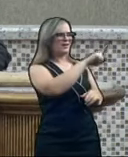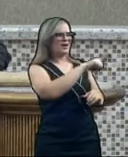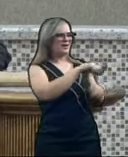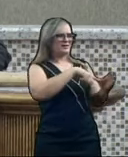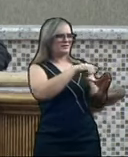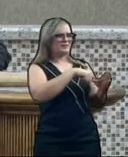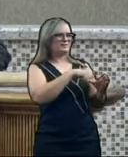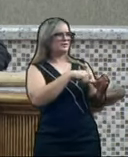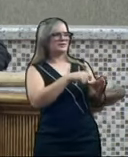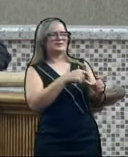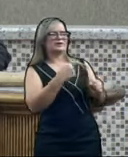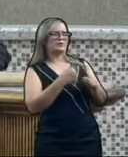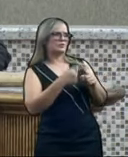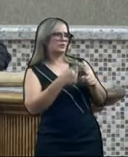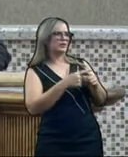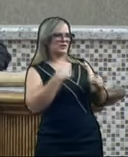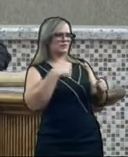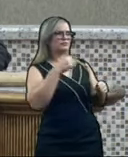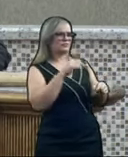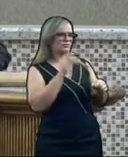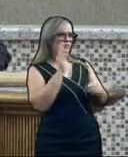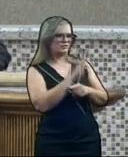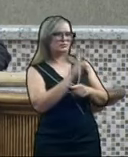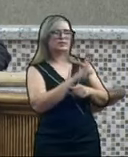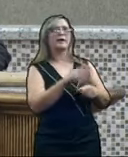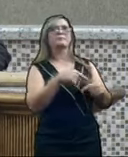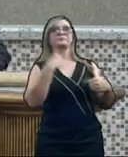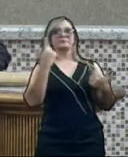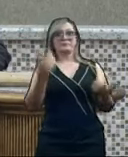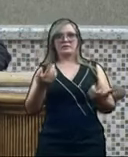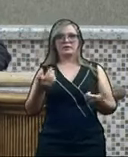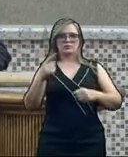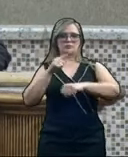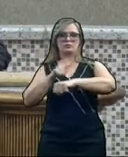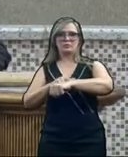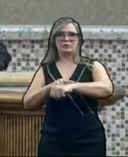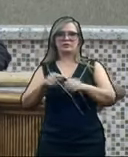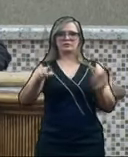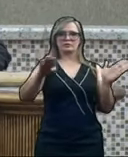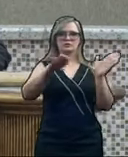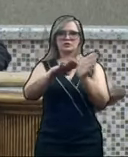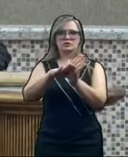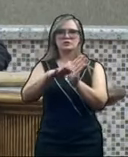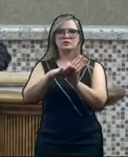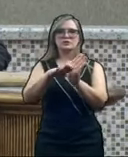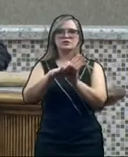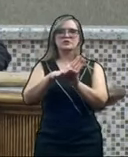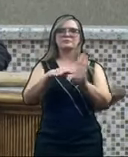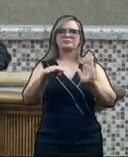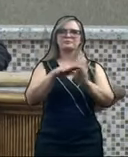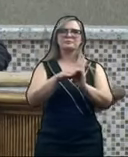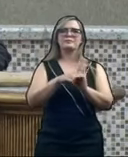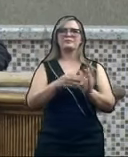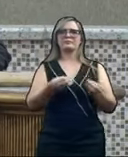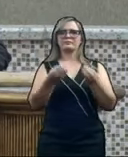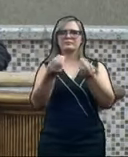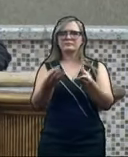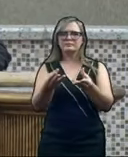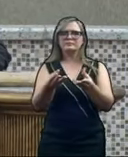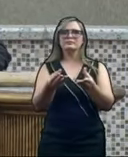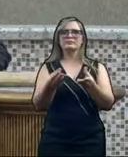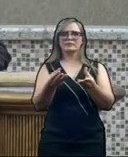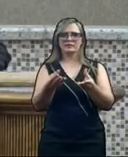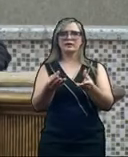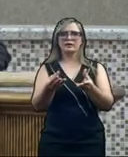ele falou a voz é de Jacó mas o cheiro e a roupa é de Esaú eu tô confiando em você usa